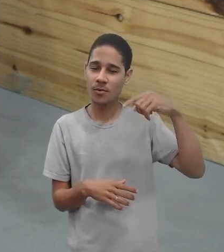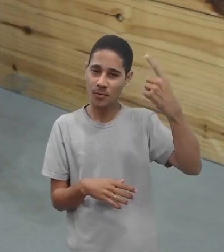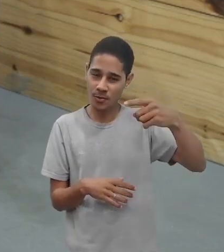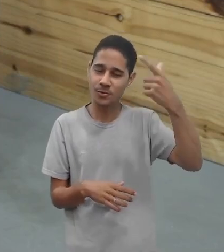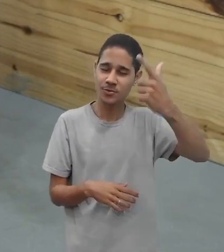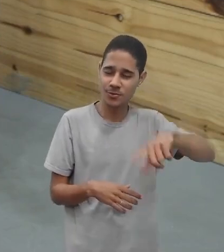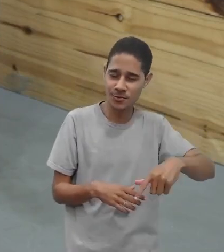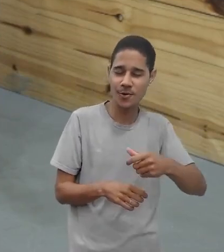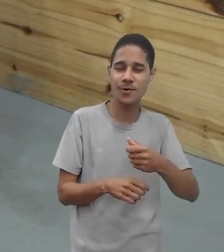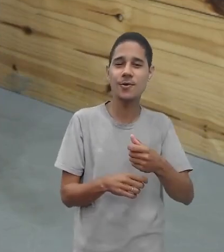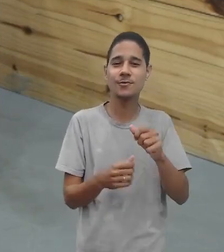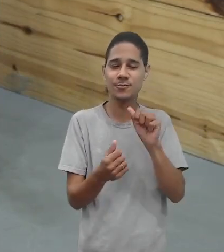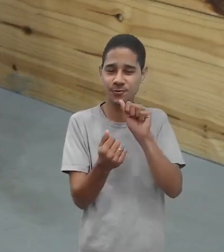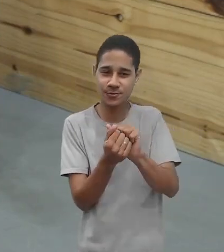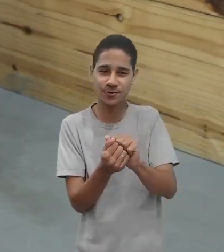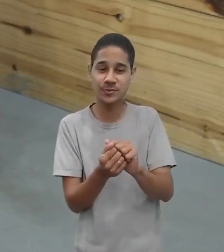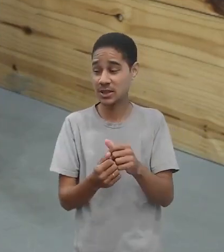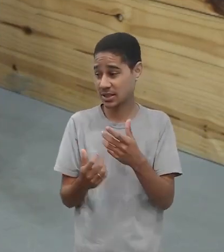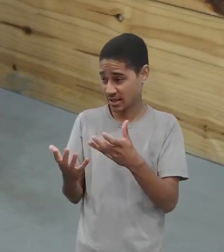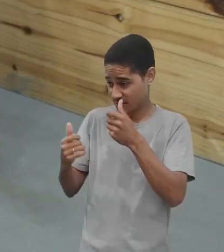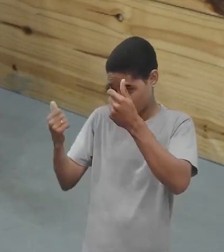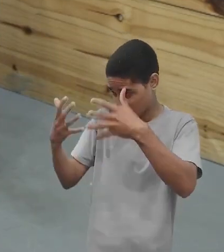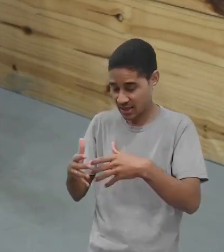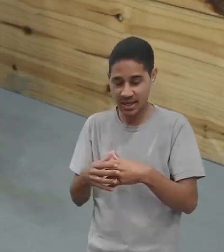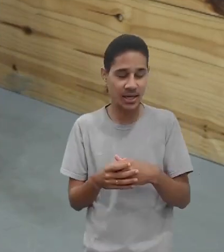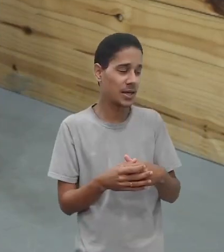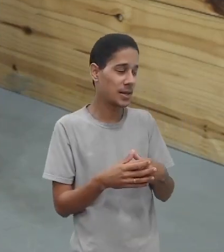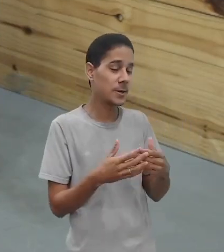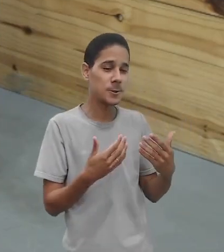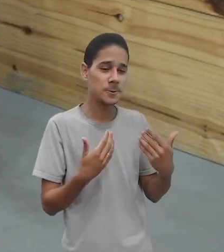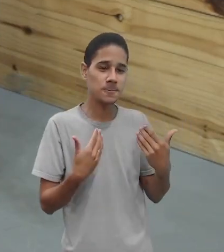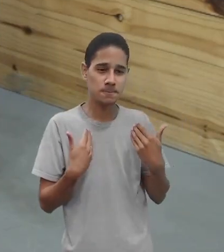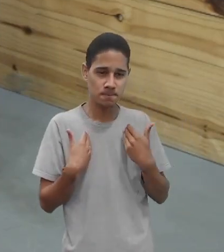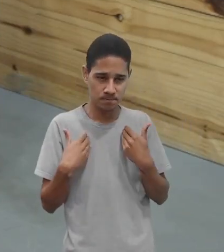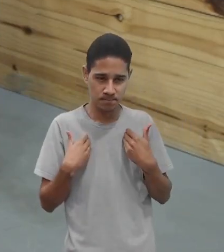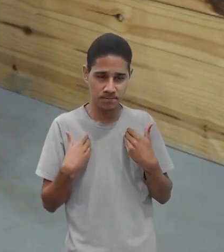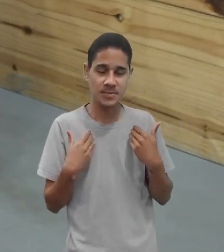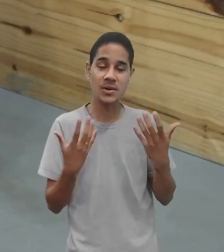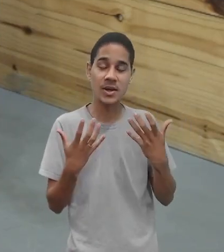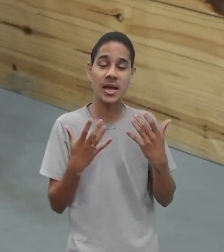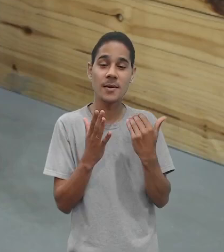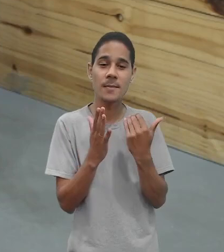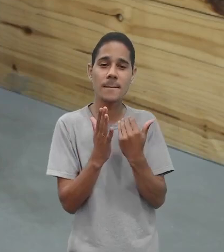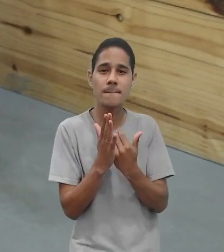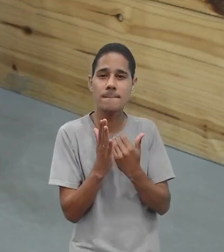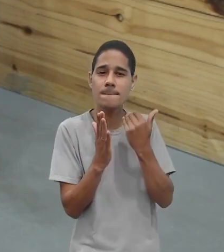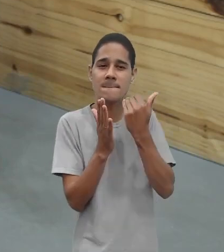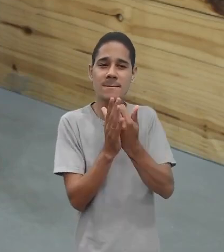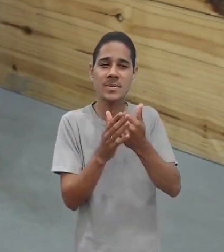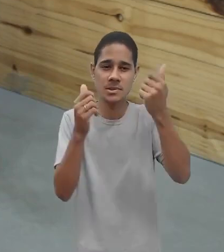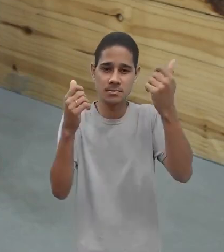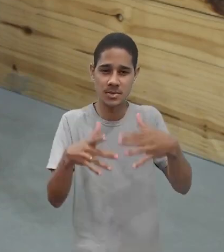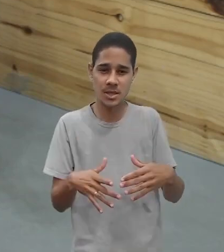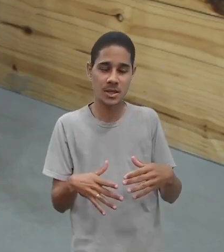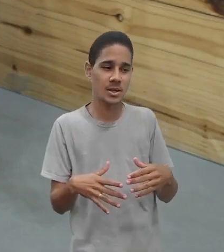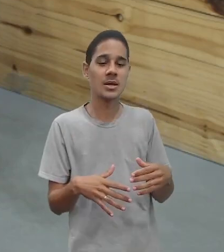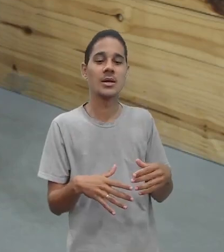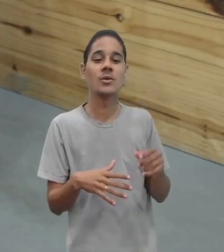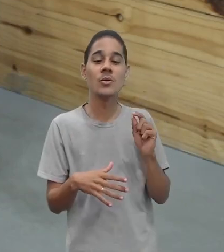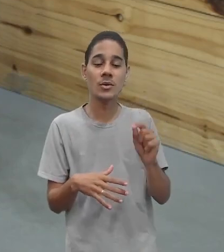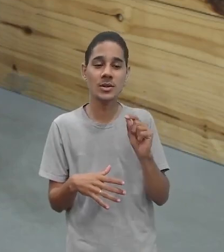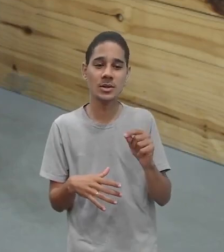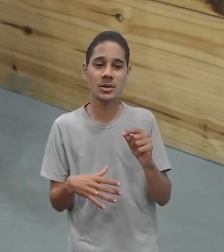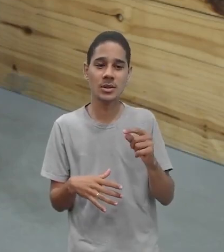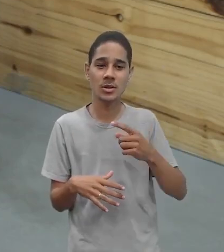outras oportunidades. Você quer falar alguma coisa para a gente? Para mim, é só reforçar aquilo que Regama falou agora. Nós